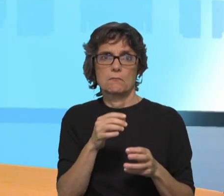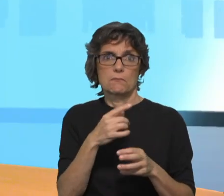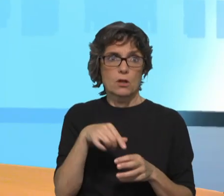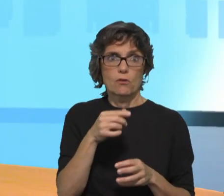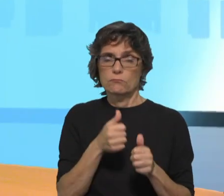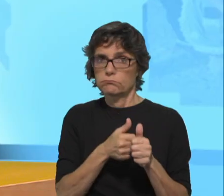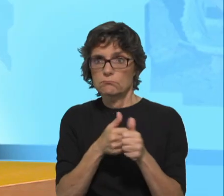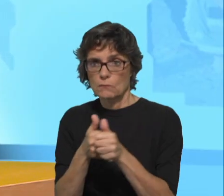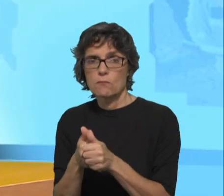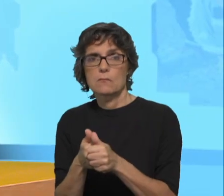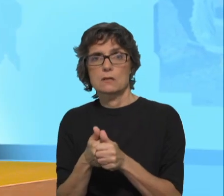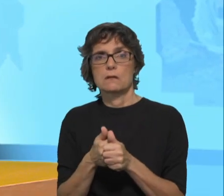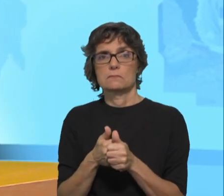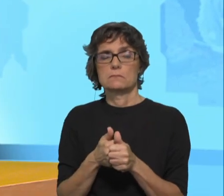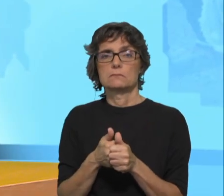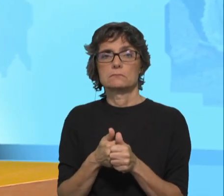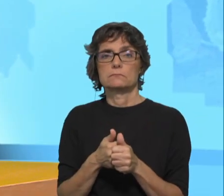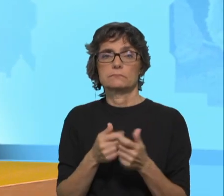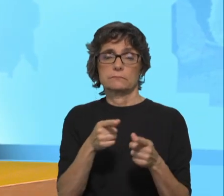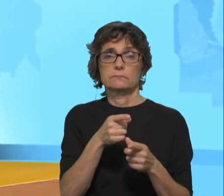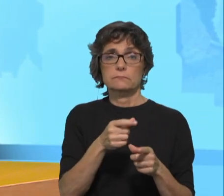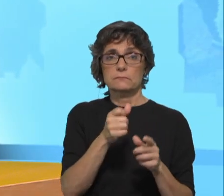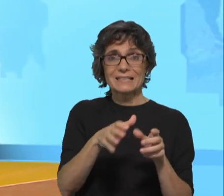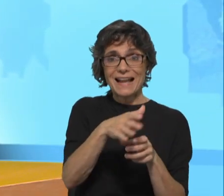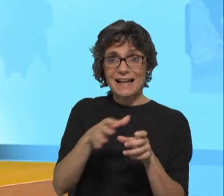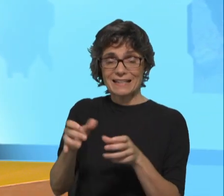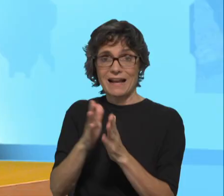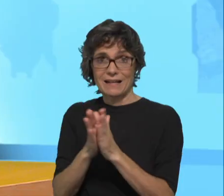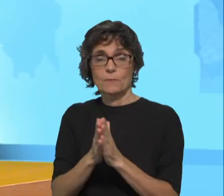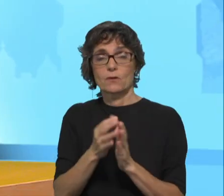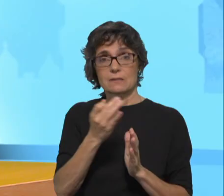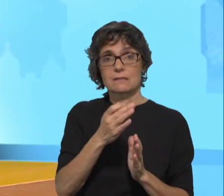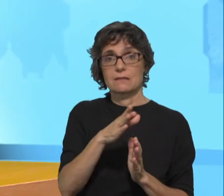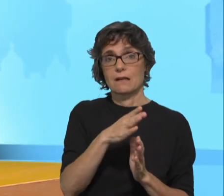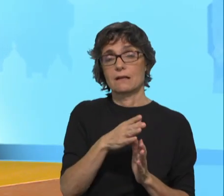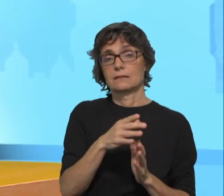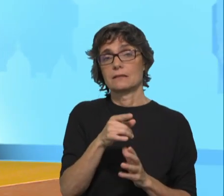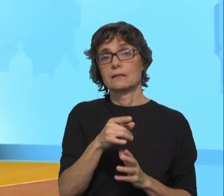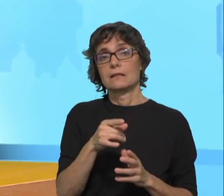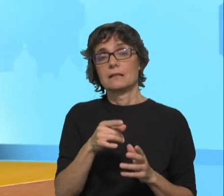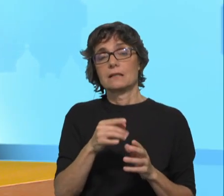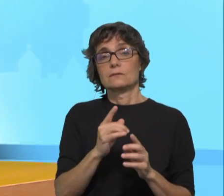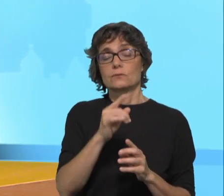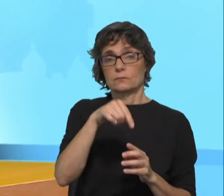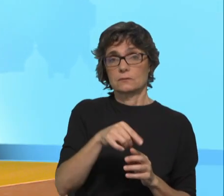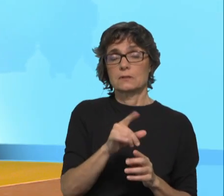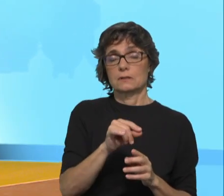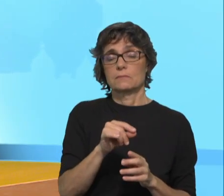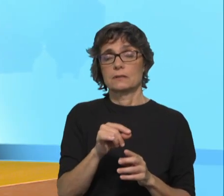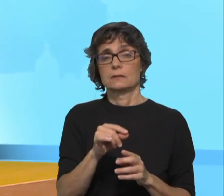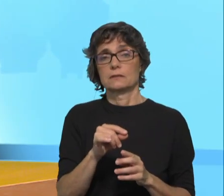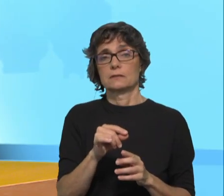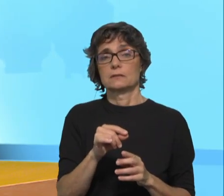de, principalmente as duas vigararias que pertencem à cidade do Porto, a Porto Nascente e Poente, as duas